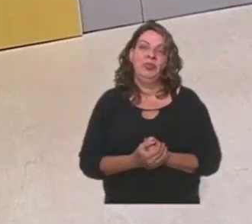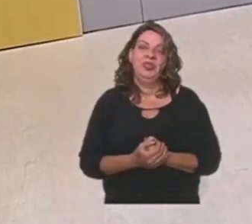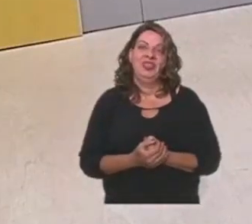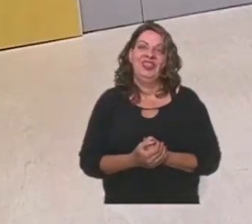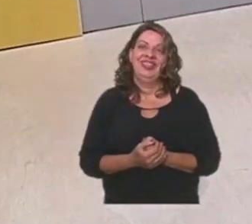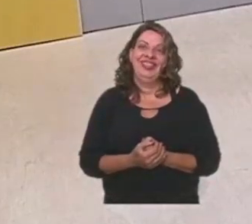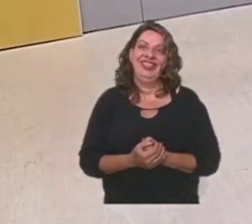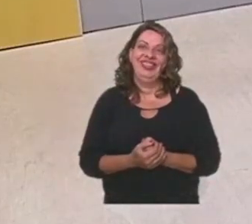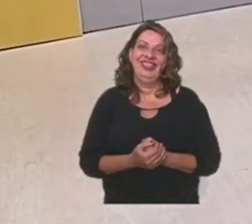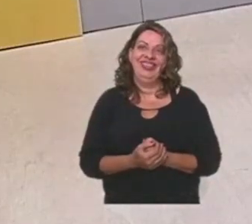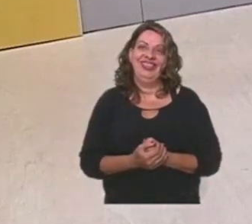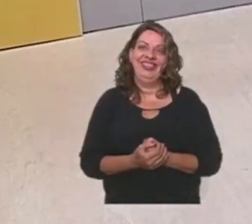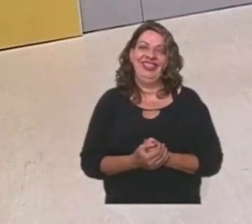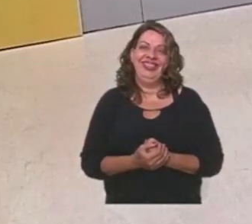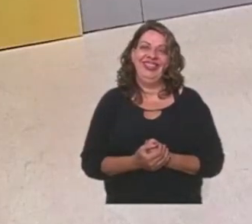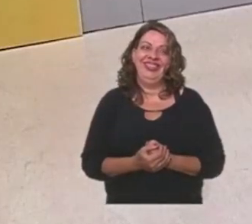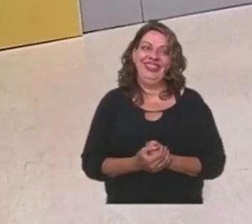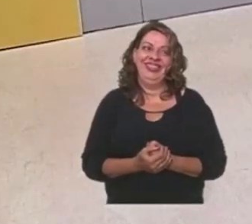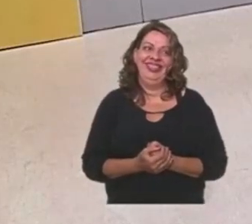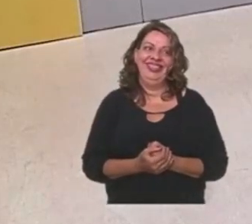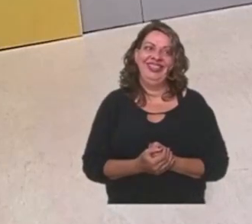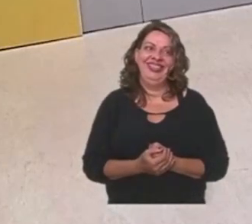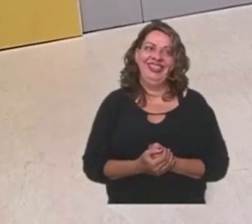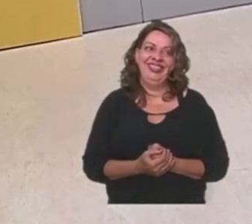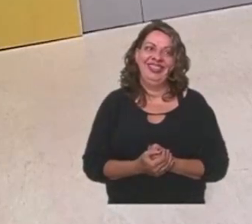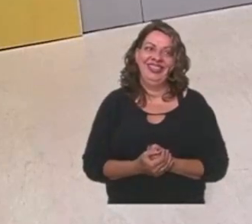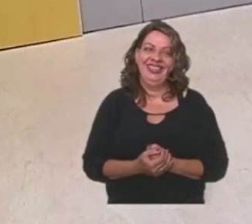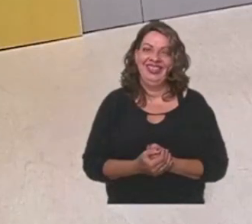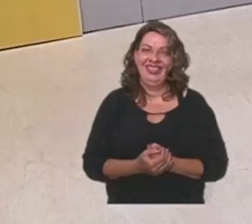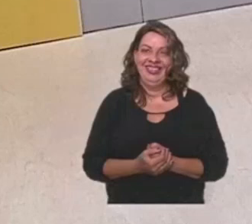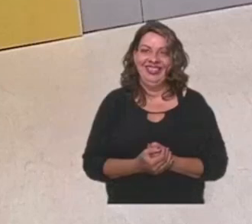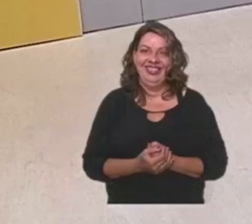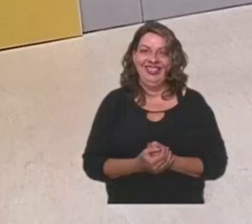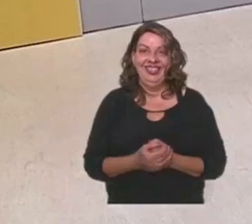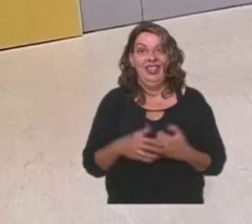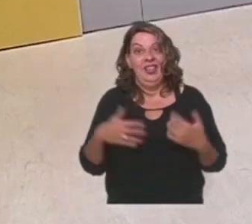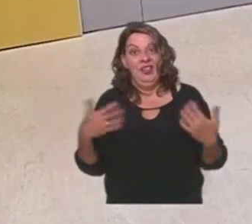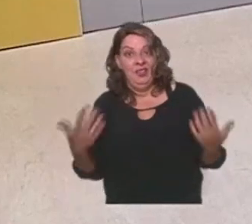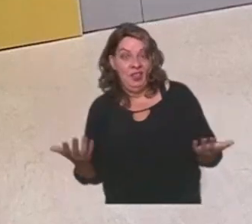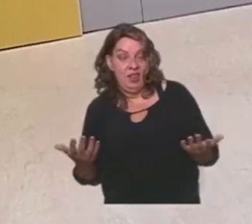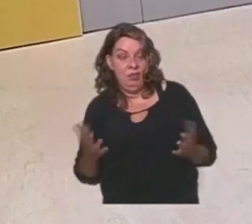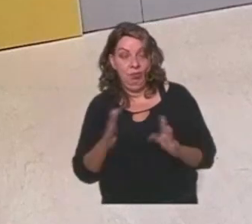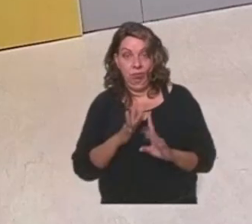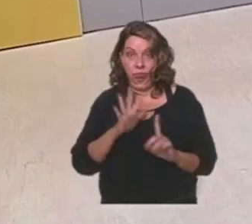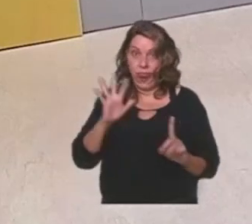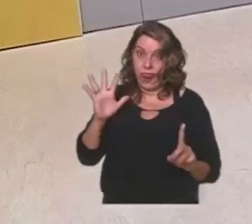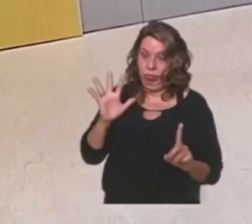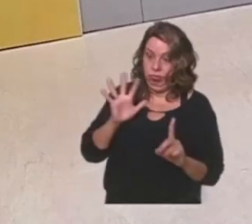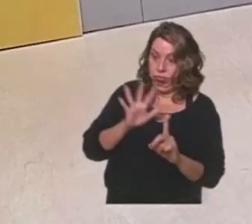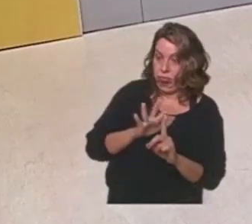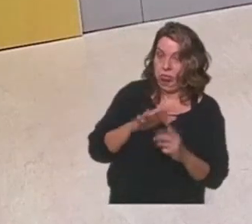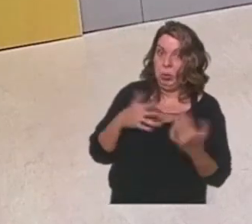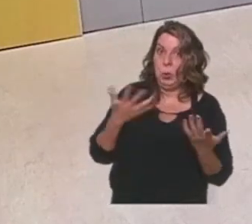olha aí. Será que agora já vai aumentar ou vai permanecer ou vai